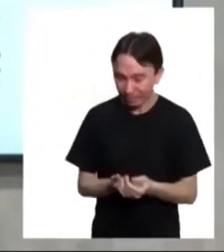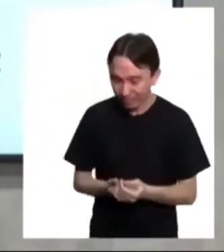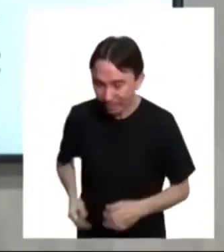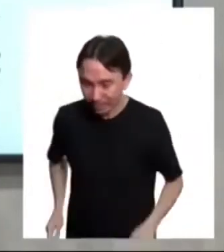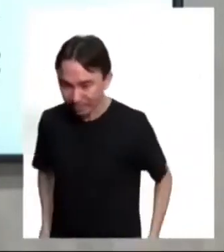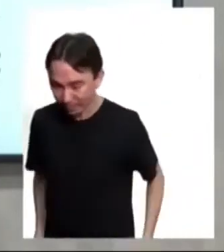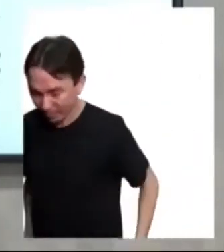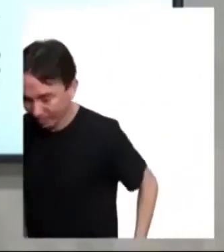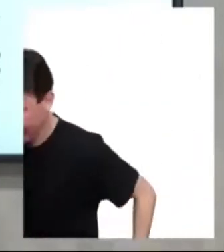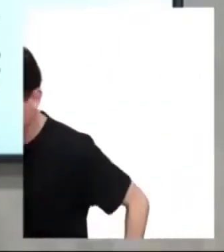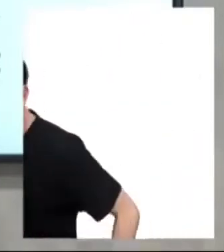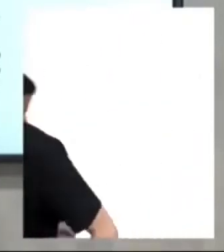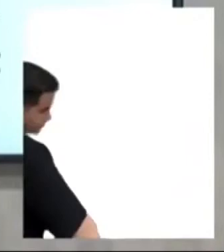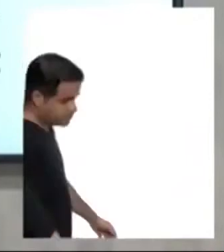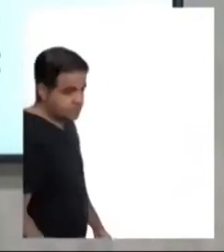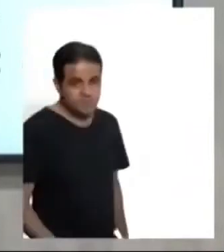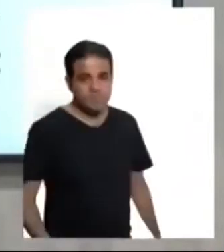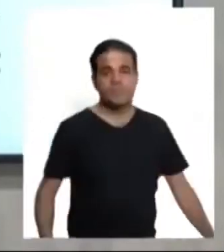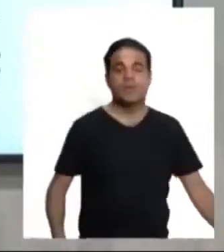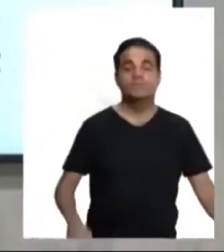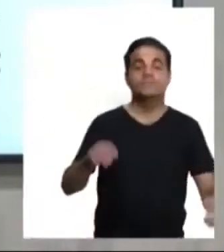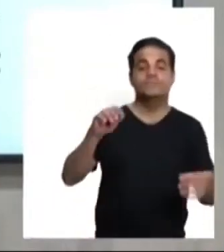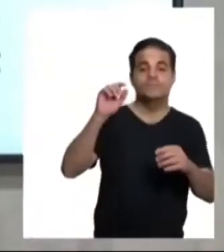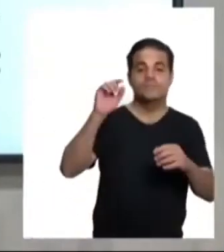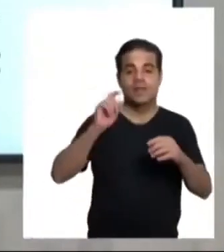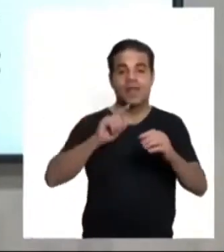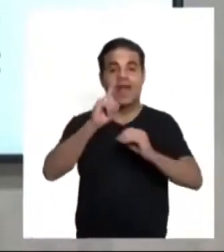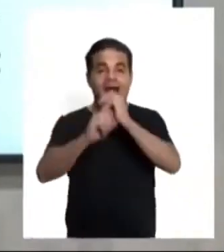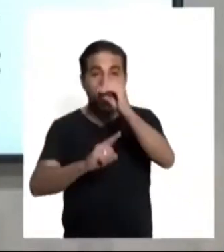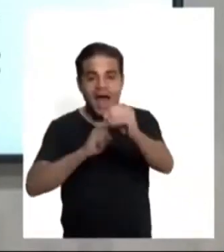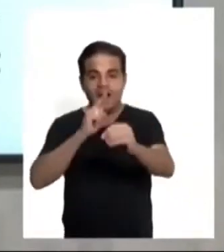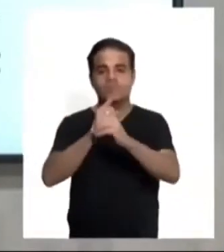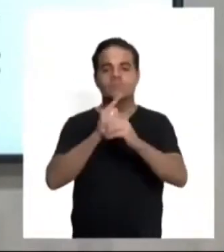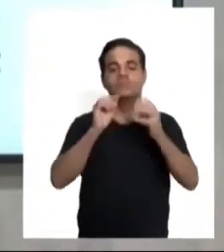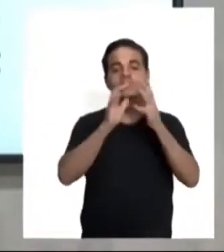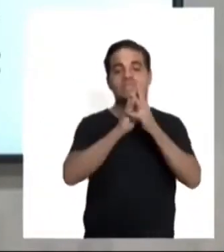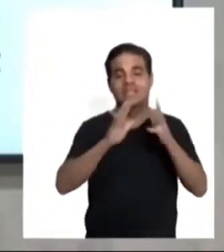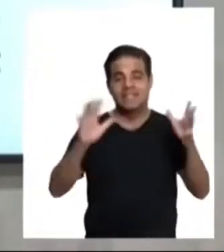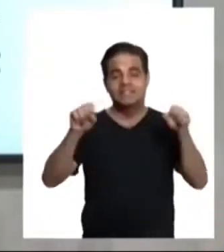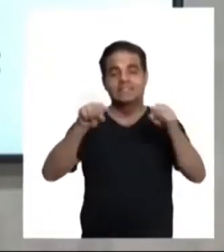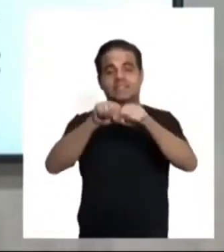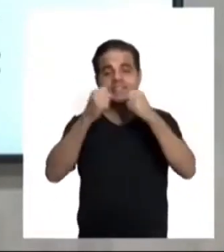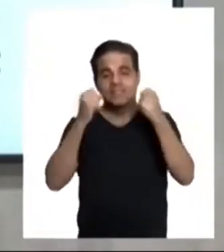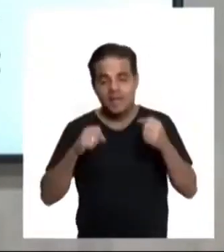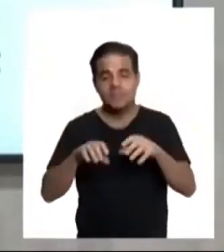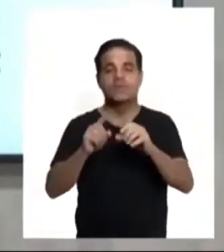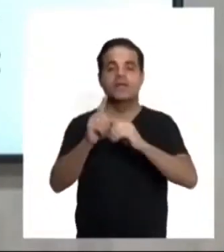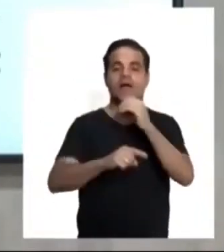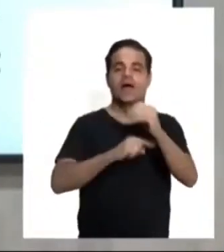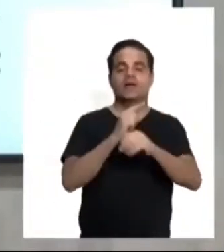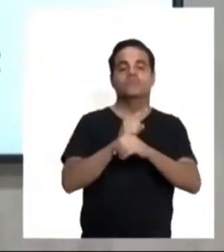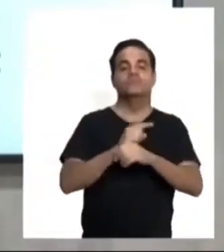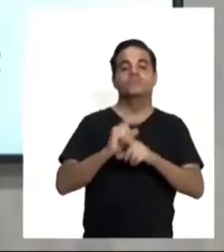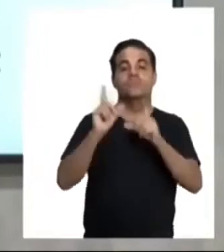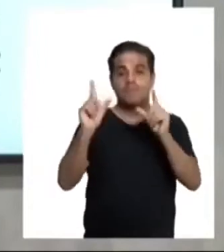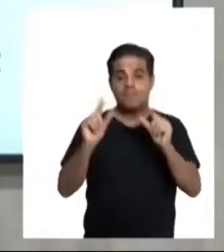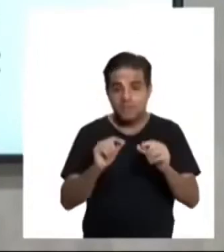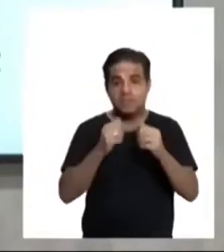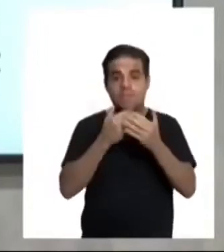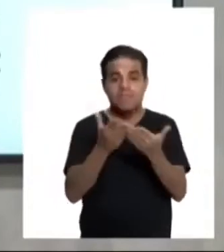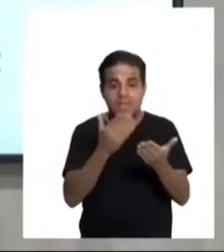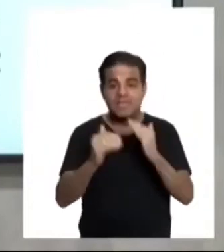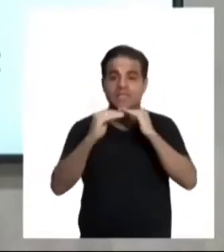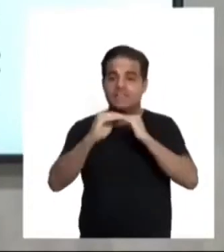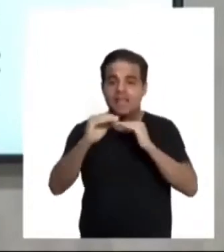bomba atômica e no reator atômico. São átomos grandes que se quebram em átomos menores, ganhando estabilidade e